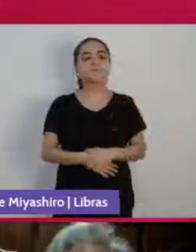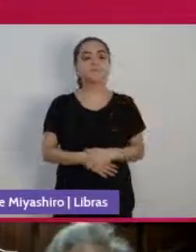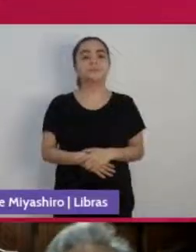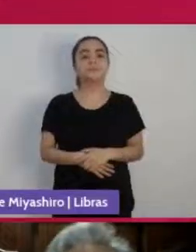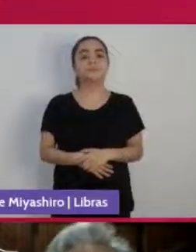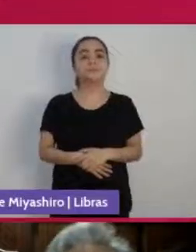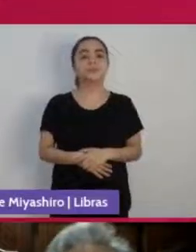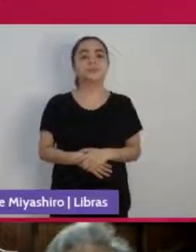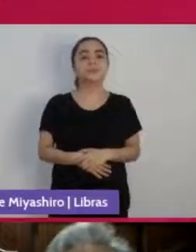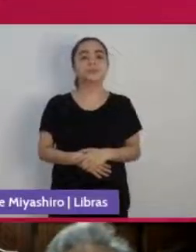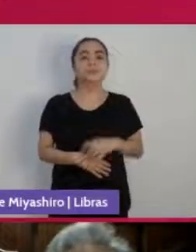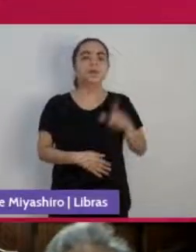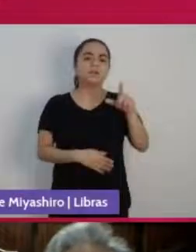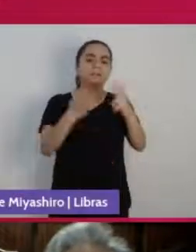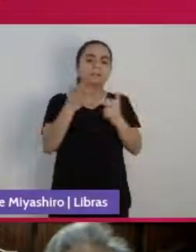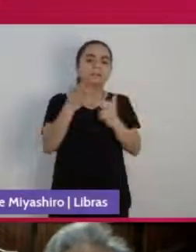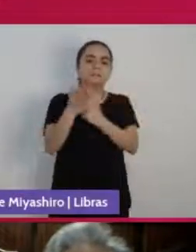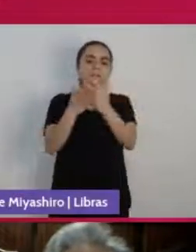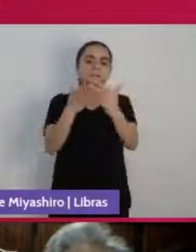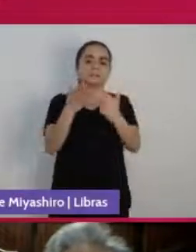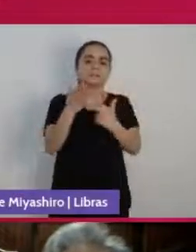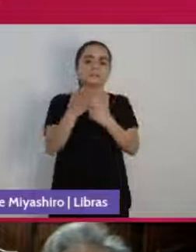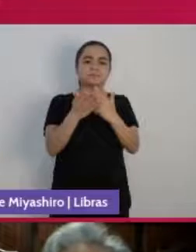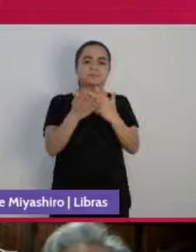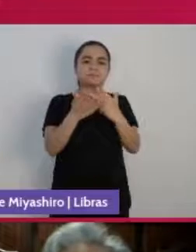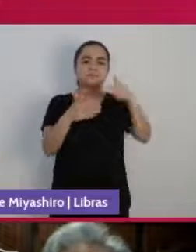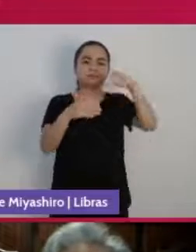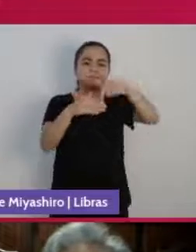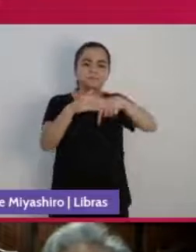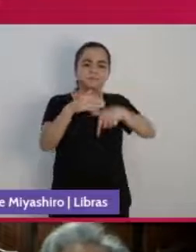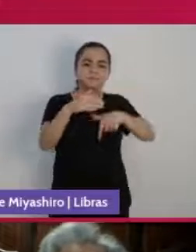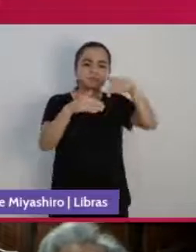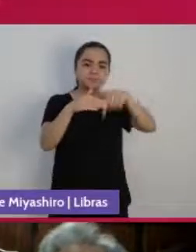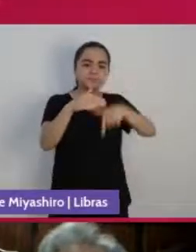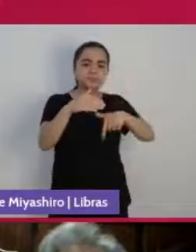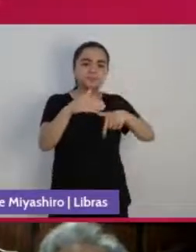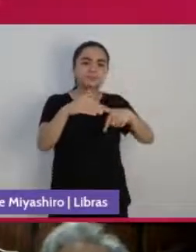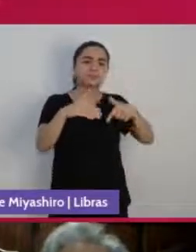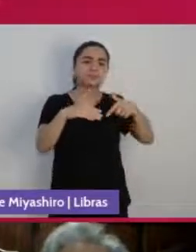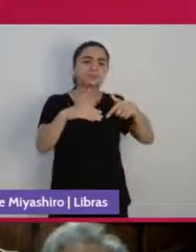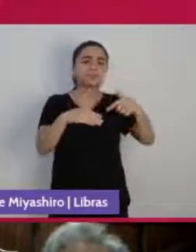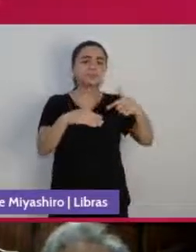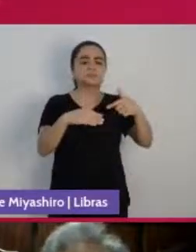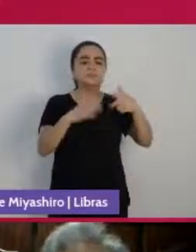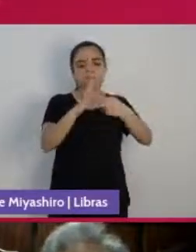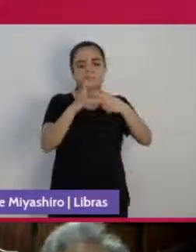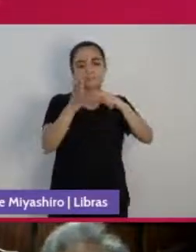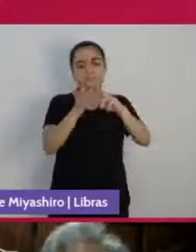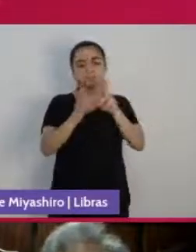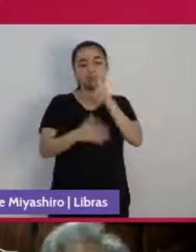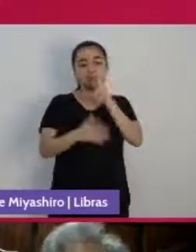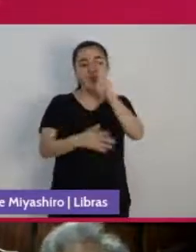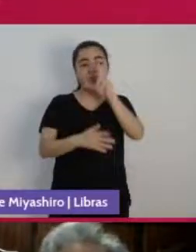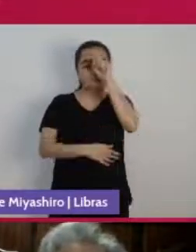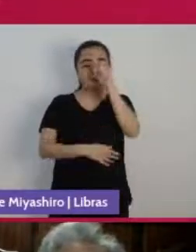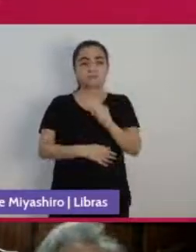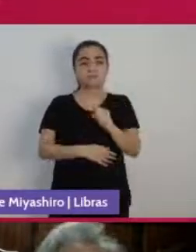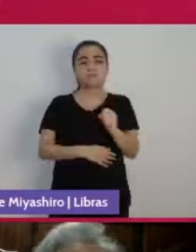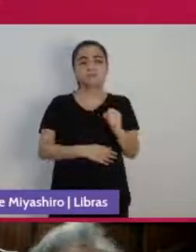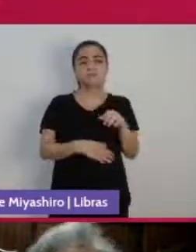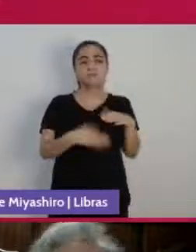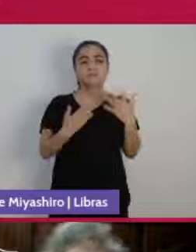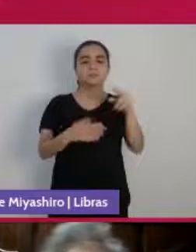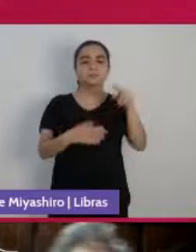Esse desenho de uma mama com uma flechinha para baixo, ele me dá a força de compressão. Se atente à unidade, aqui está